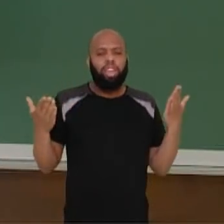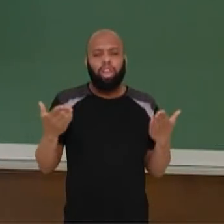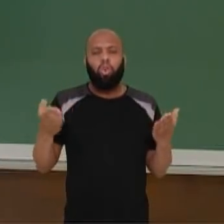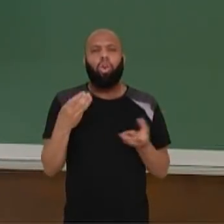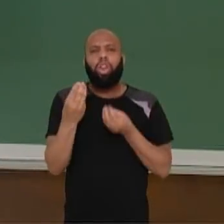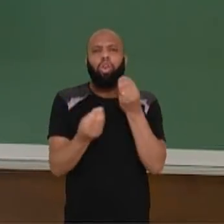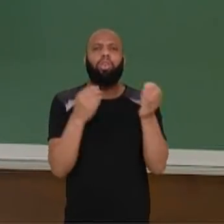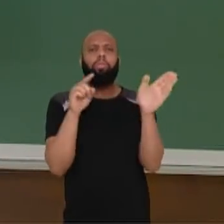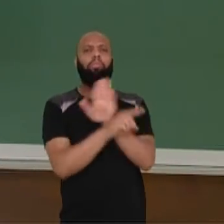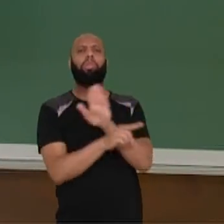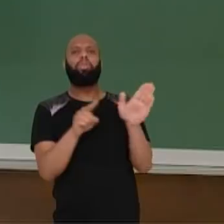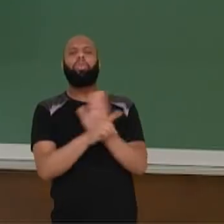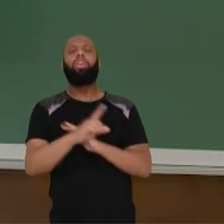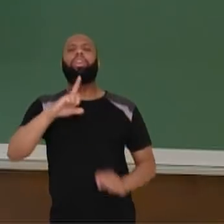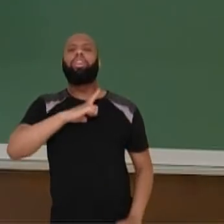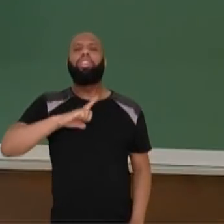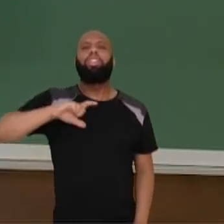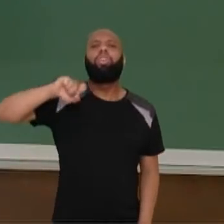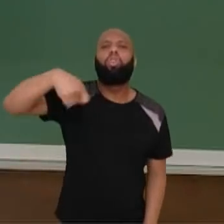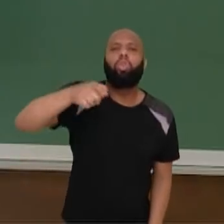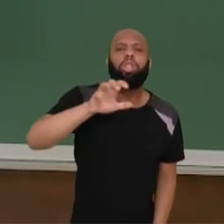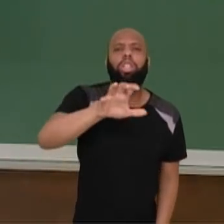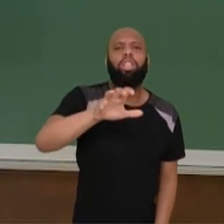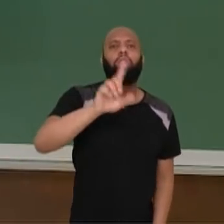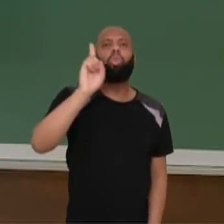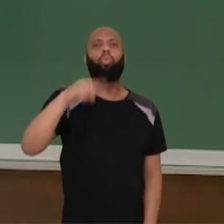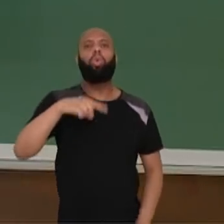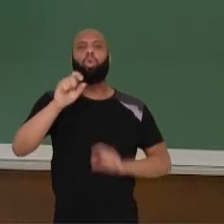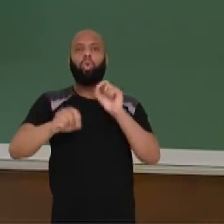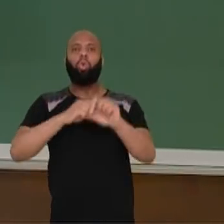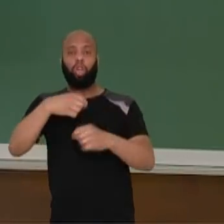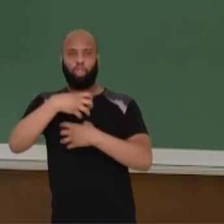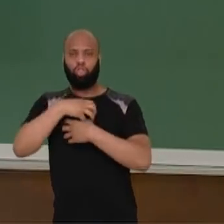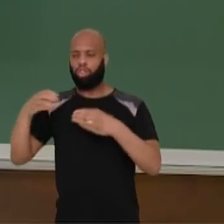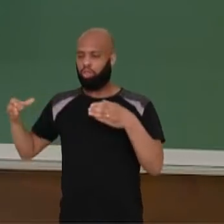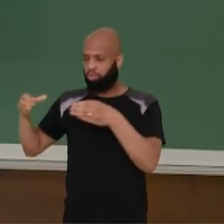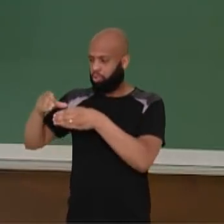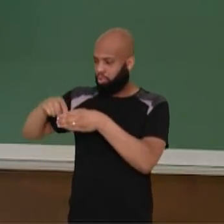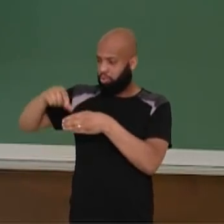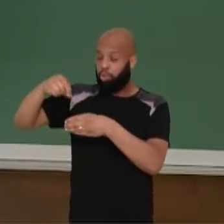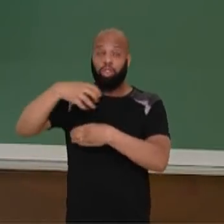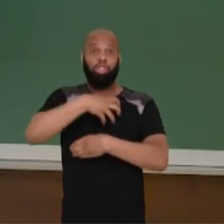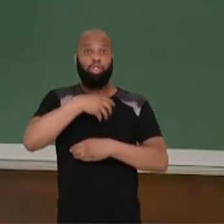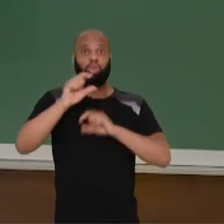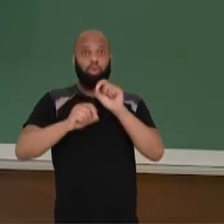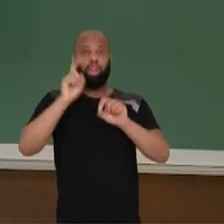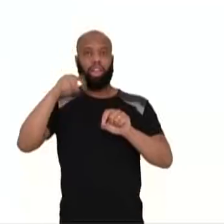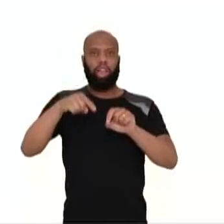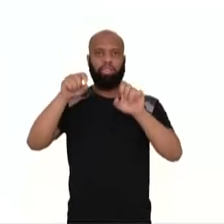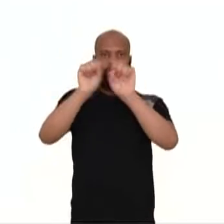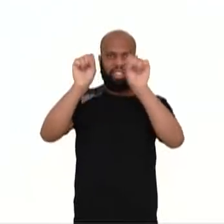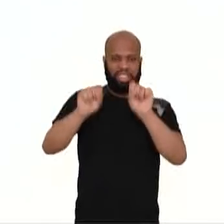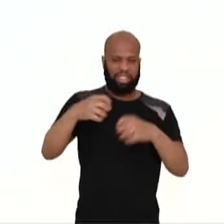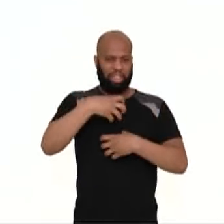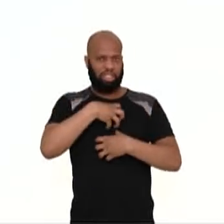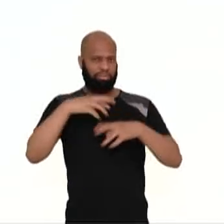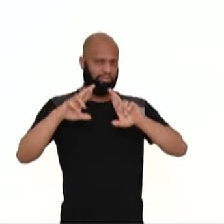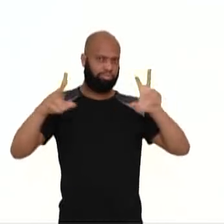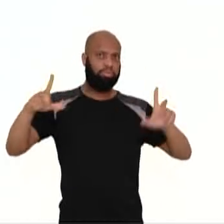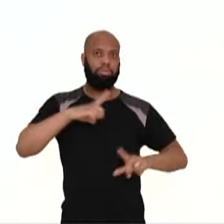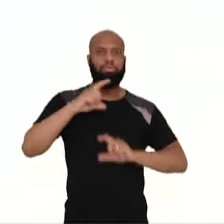uma pergunta em relação a essa amostra sistemática. Uma empresa que